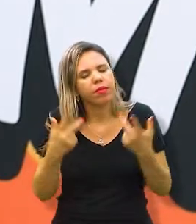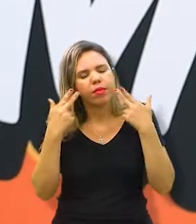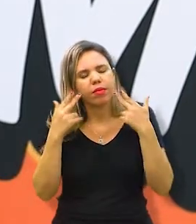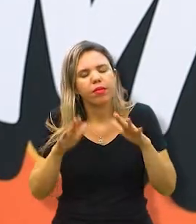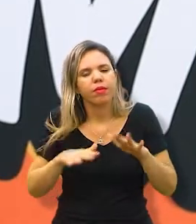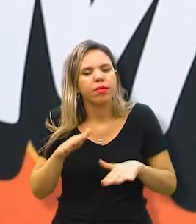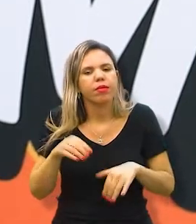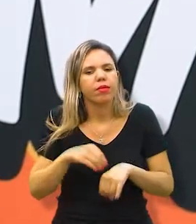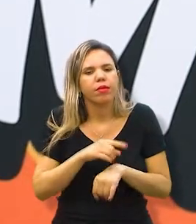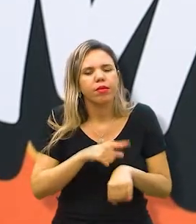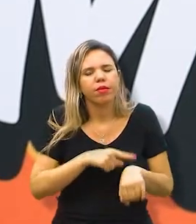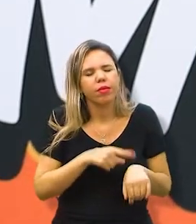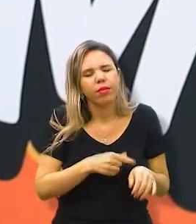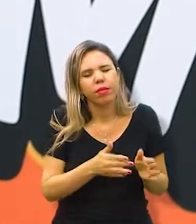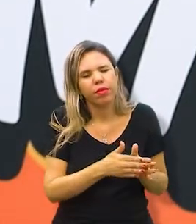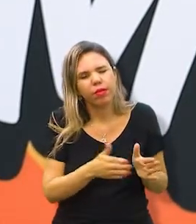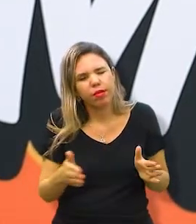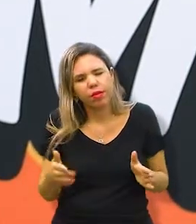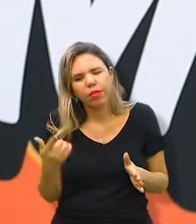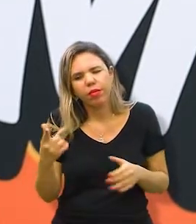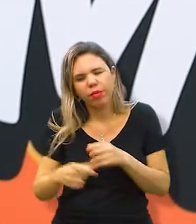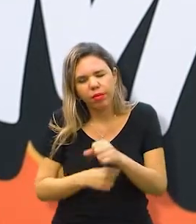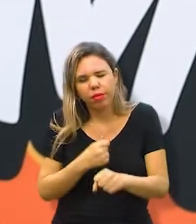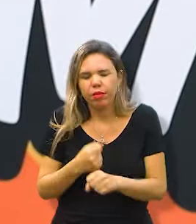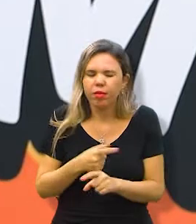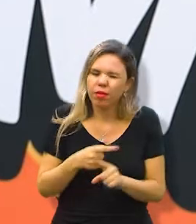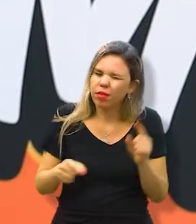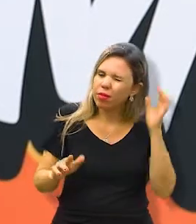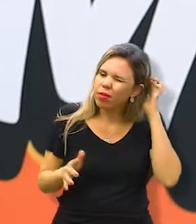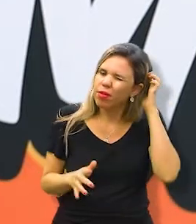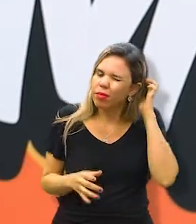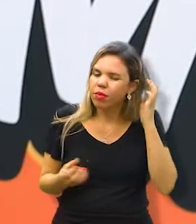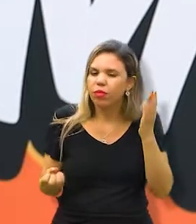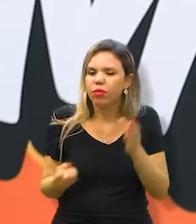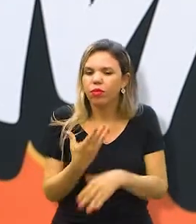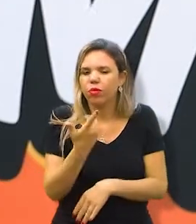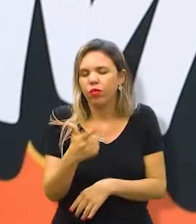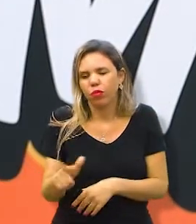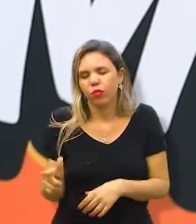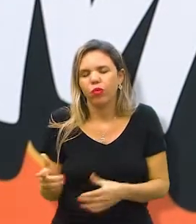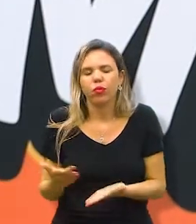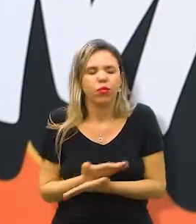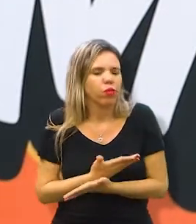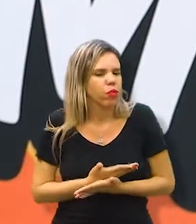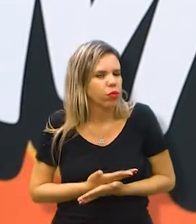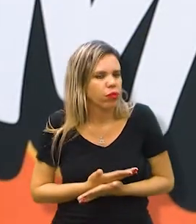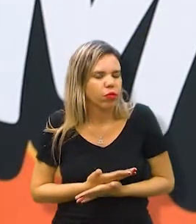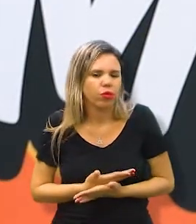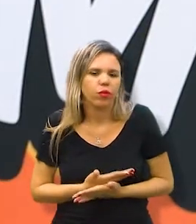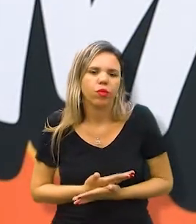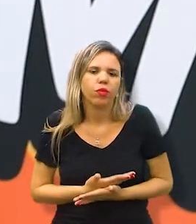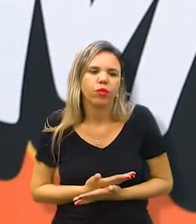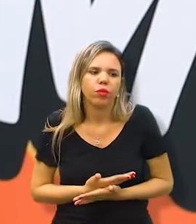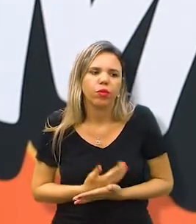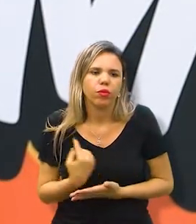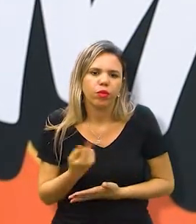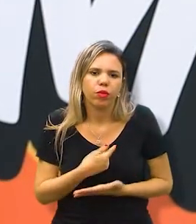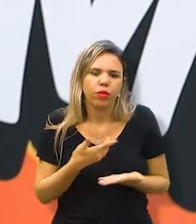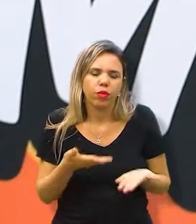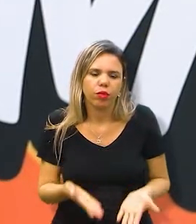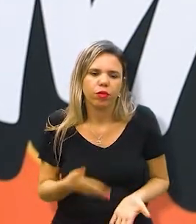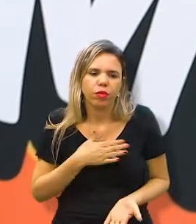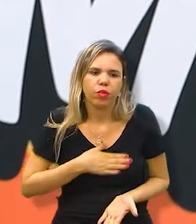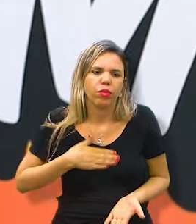né? Porque normalmente levam um tempinho ali de um ano e meio para sair o próximo livro, ou até mesmo, né,